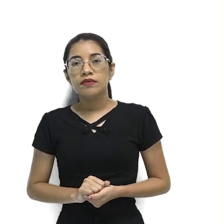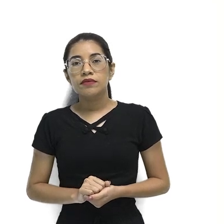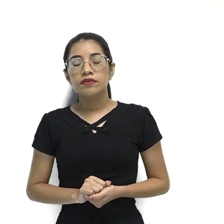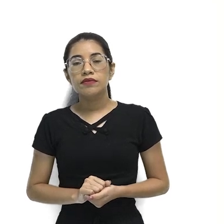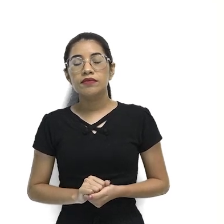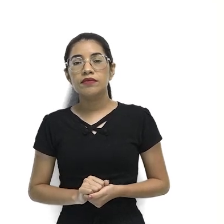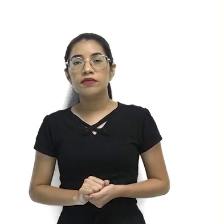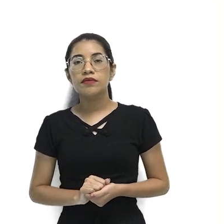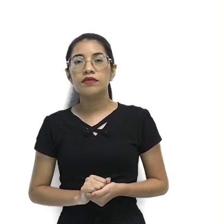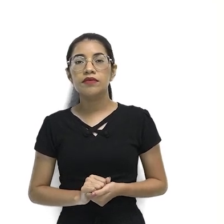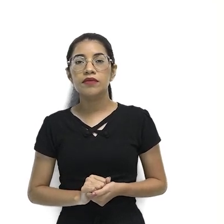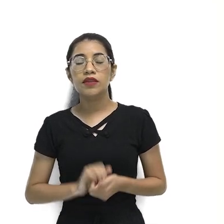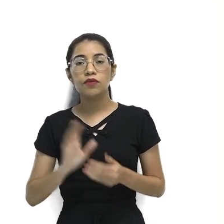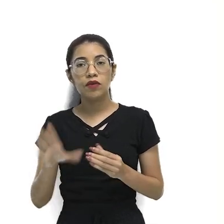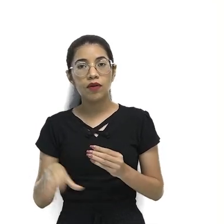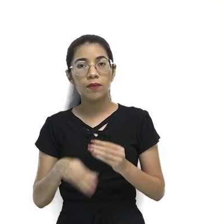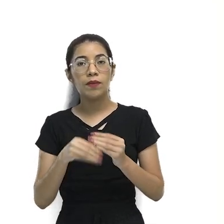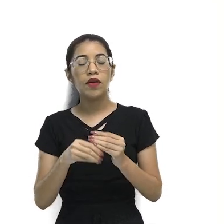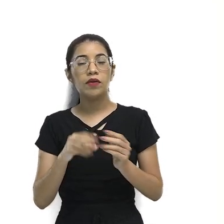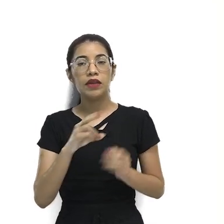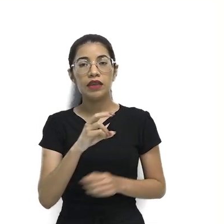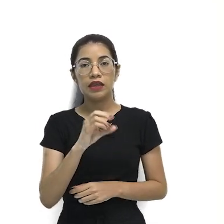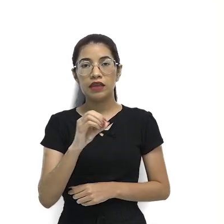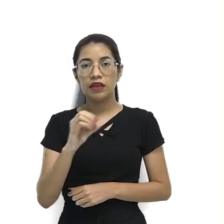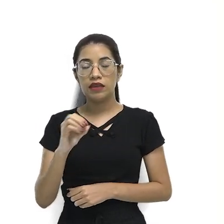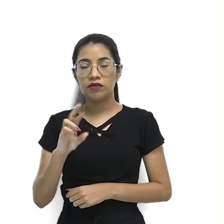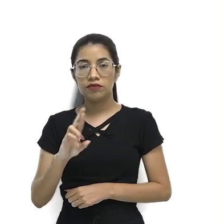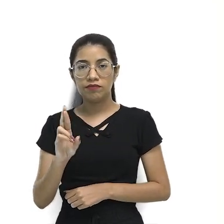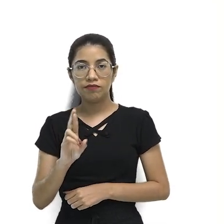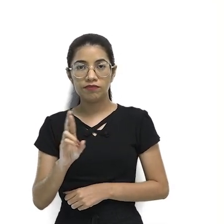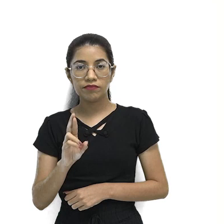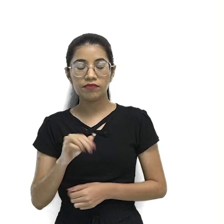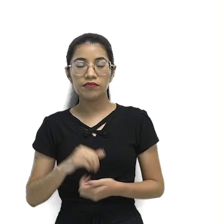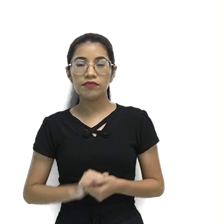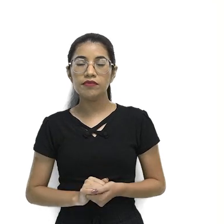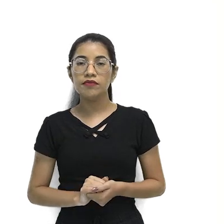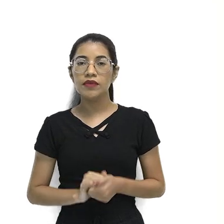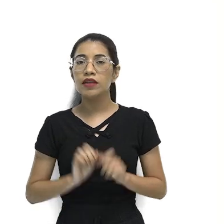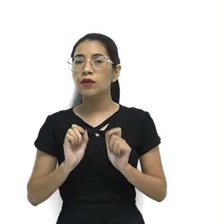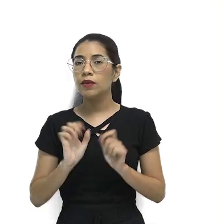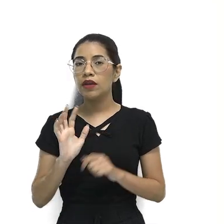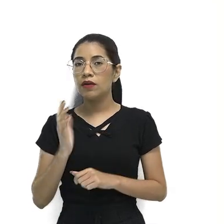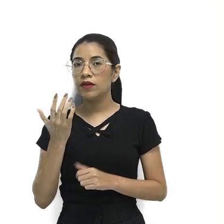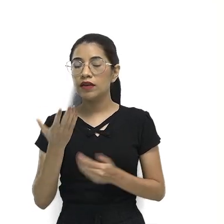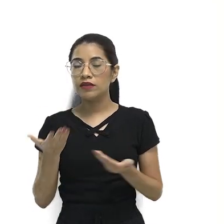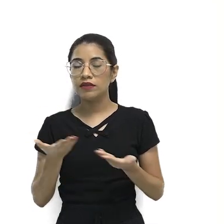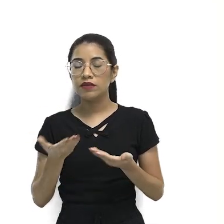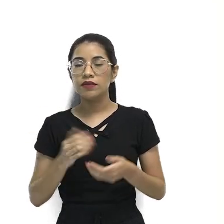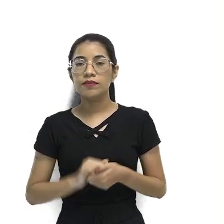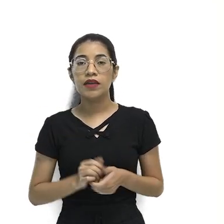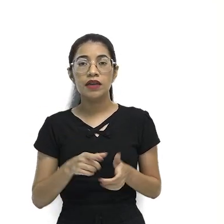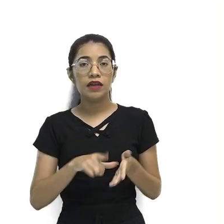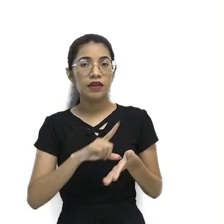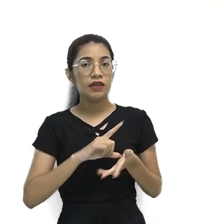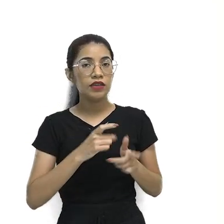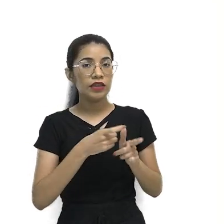Então entrou mais R$500 na conta dele. Então veja o que vai acontecer. Ele estava